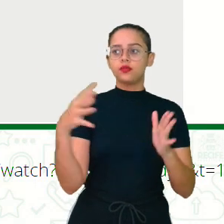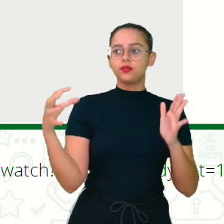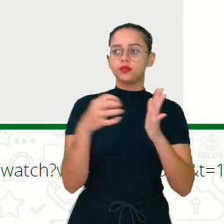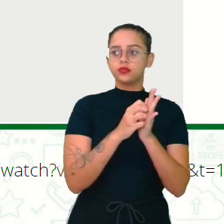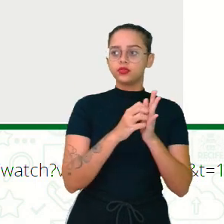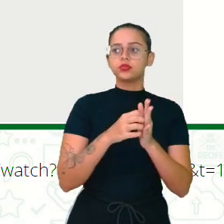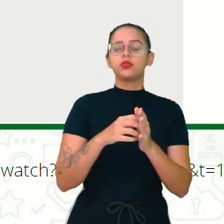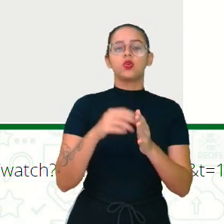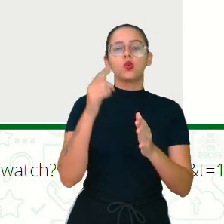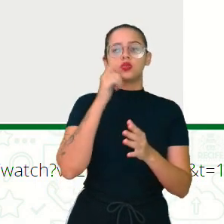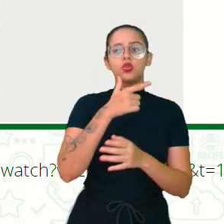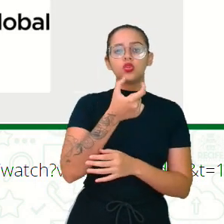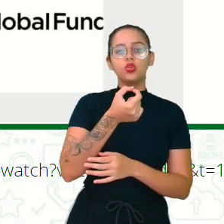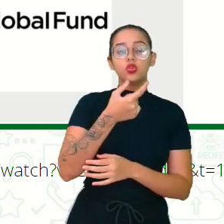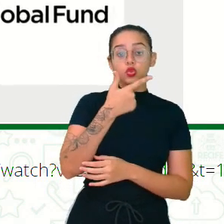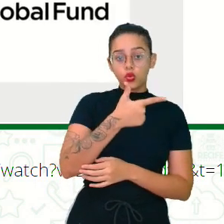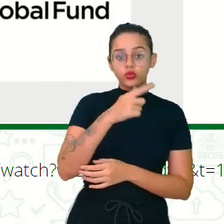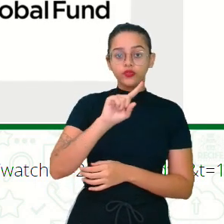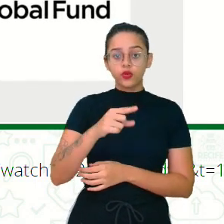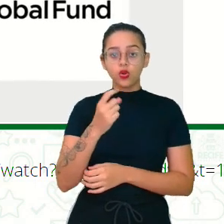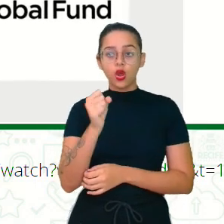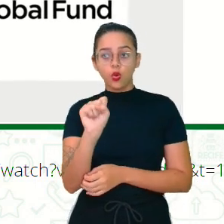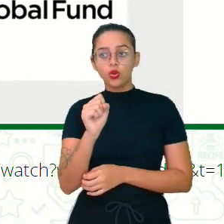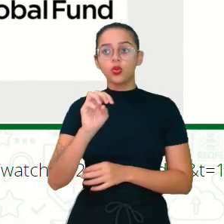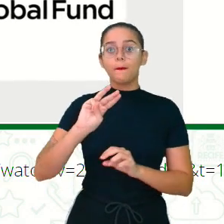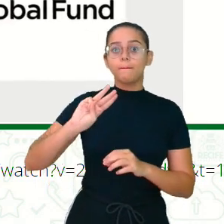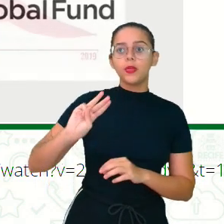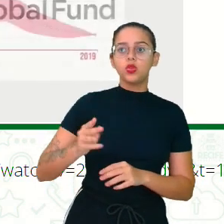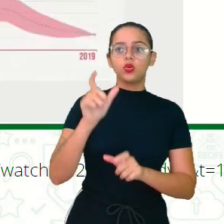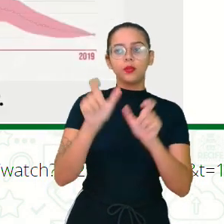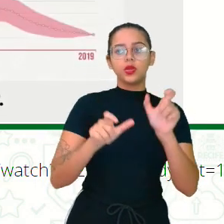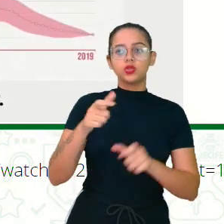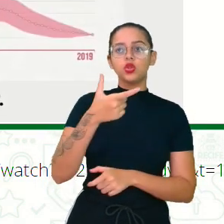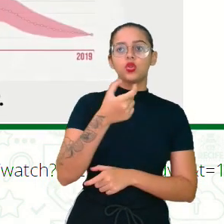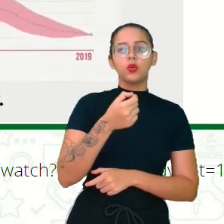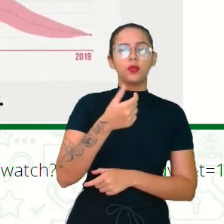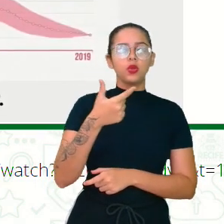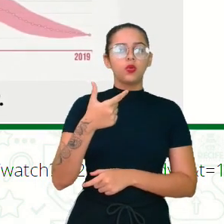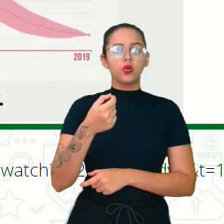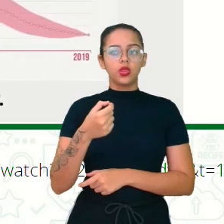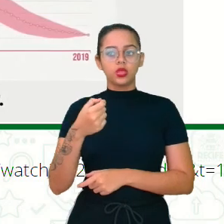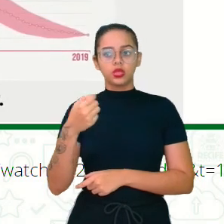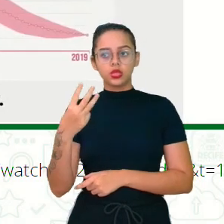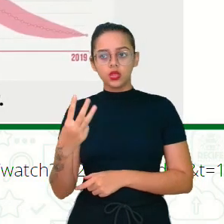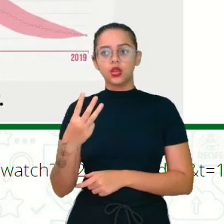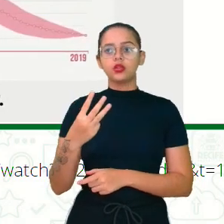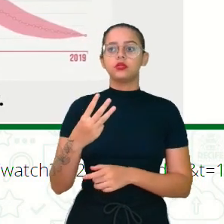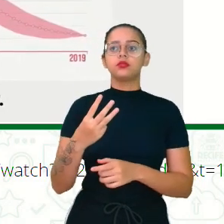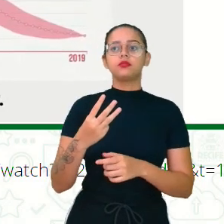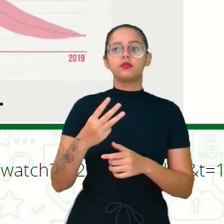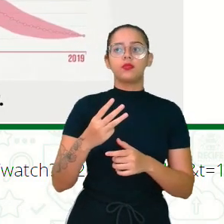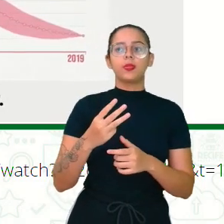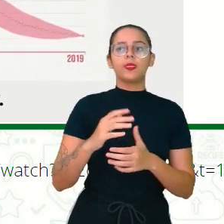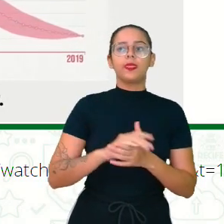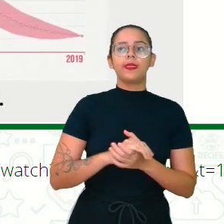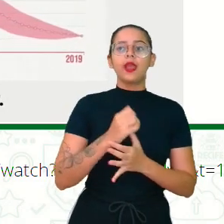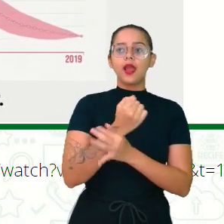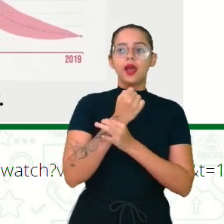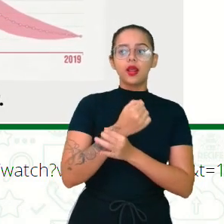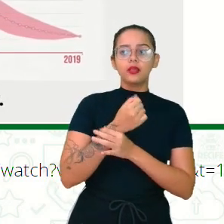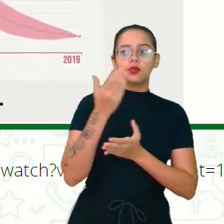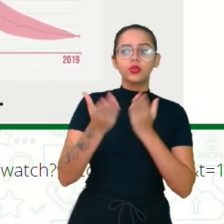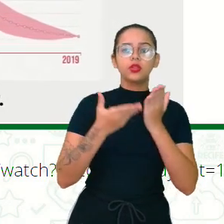2,8 milhões de pessoas. Em 2003, finalmente o momento é chegado para garantir o tratamento para todas